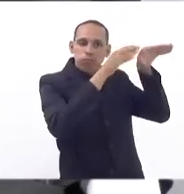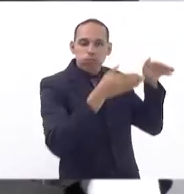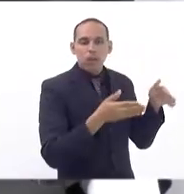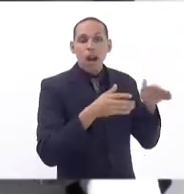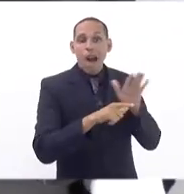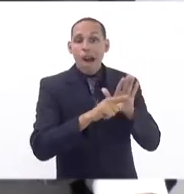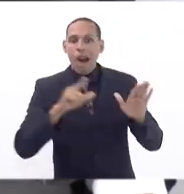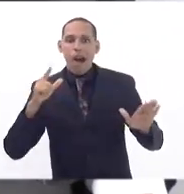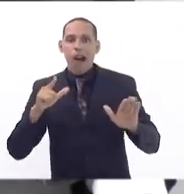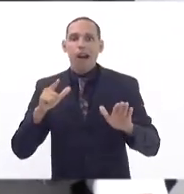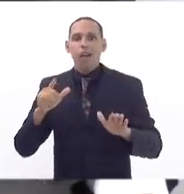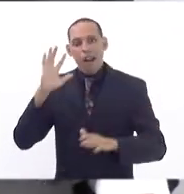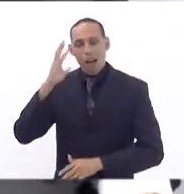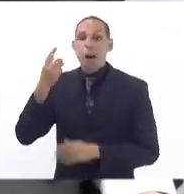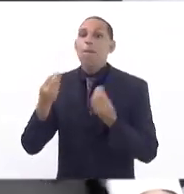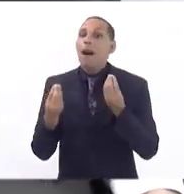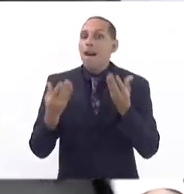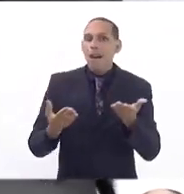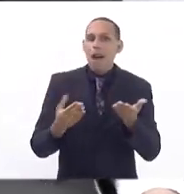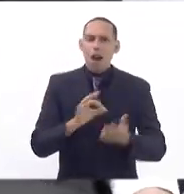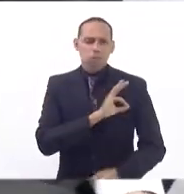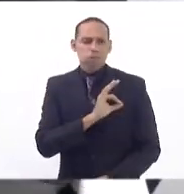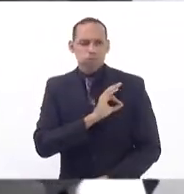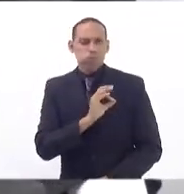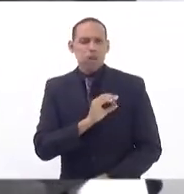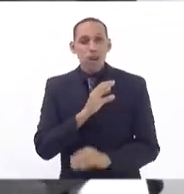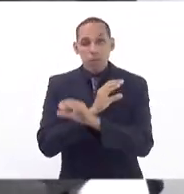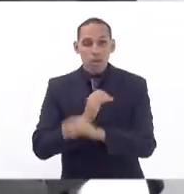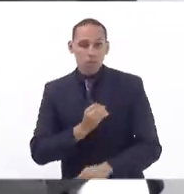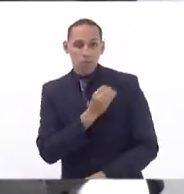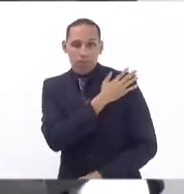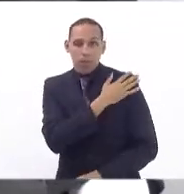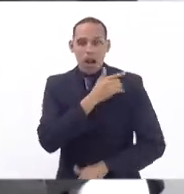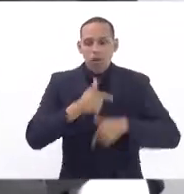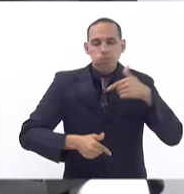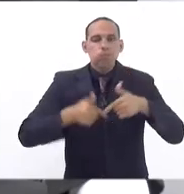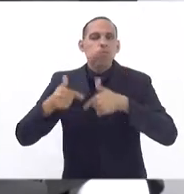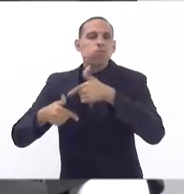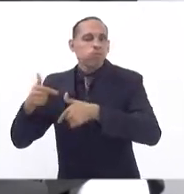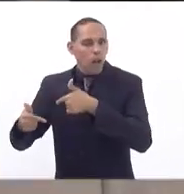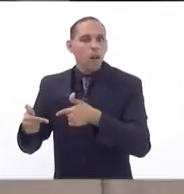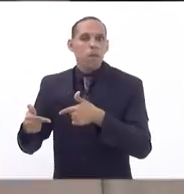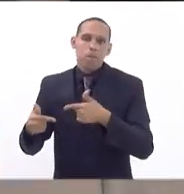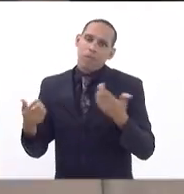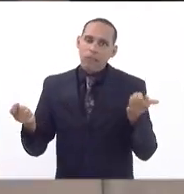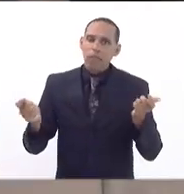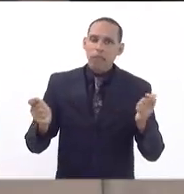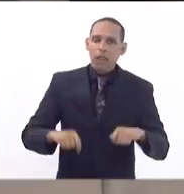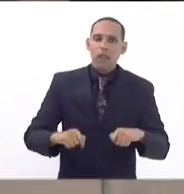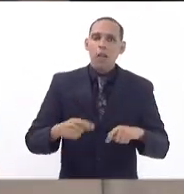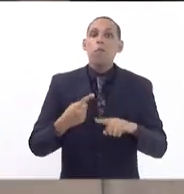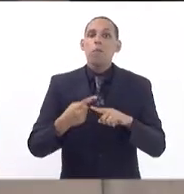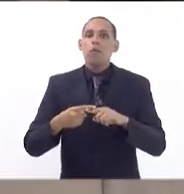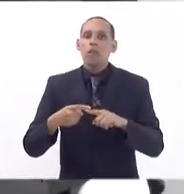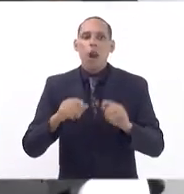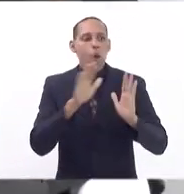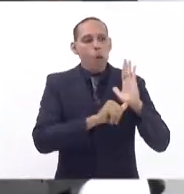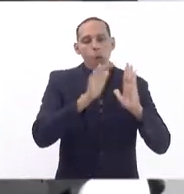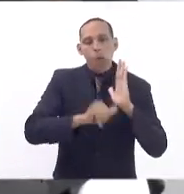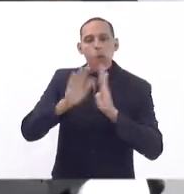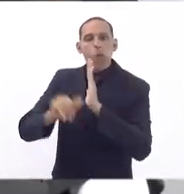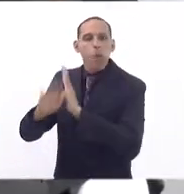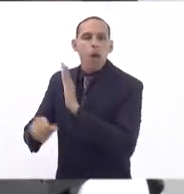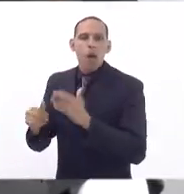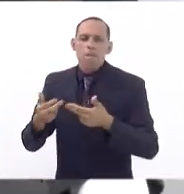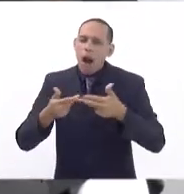procedência do material para que a polícia civil Polícia Militar posso atuar porque senão fica aqui a Porteira Aberta então ele entrar um boi atrás entrou